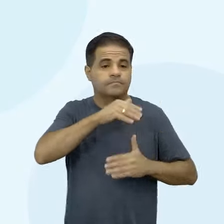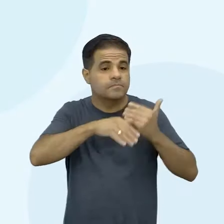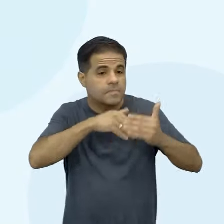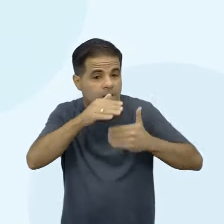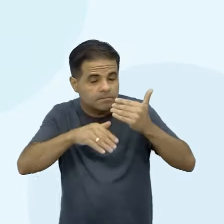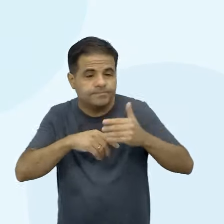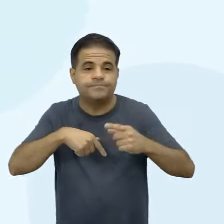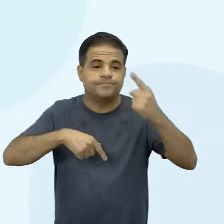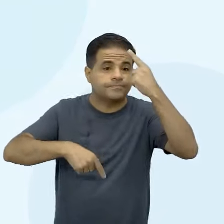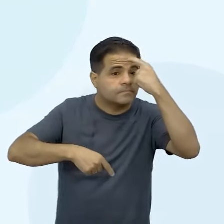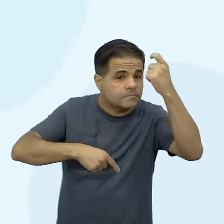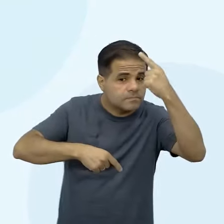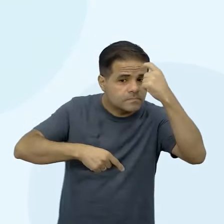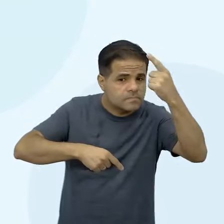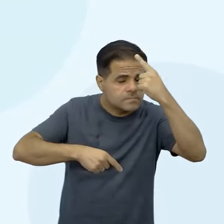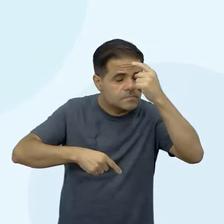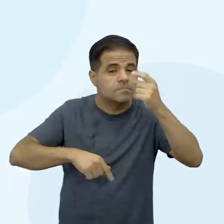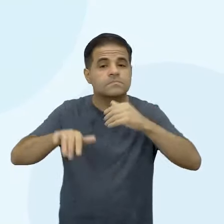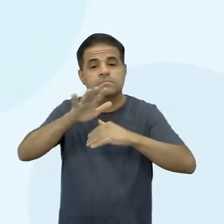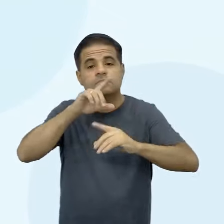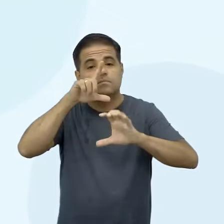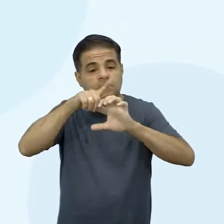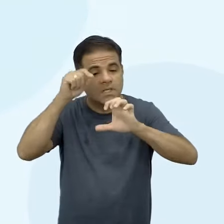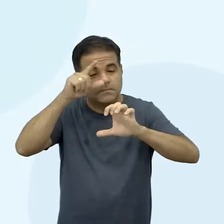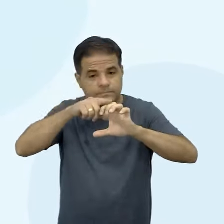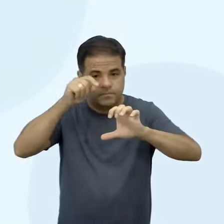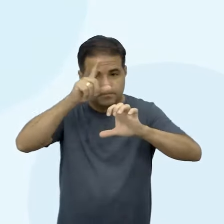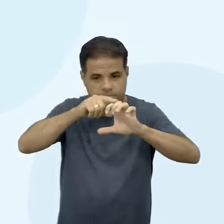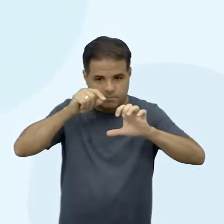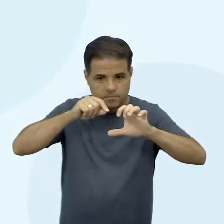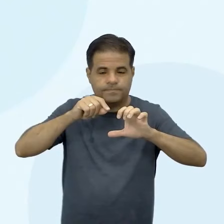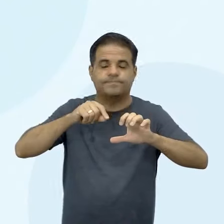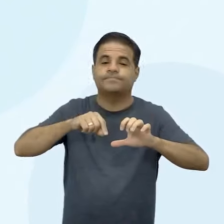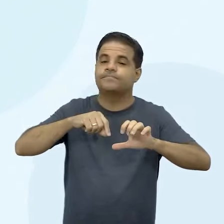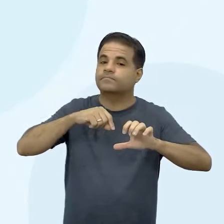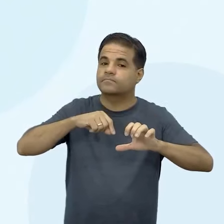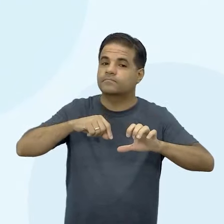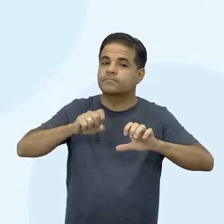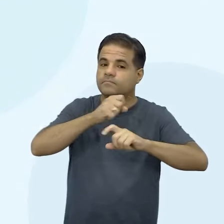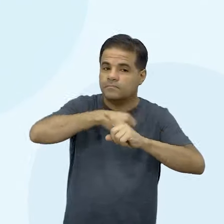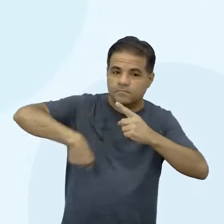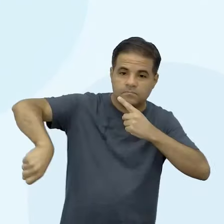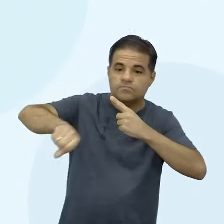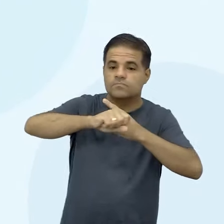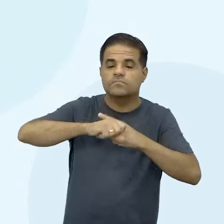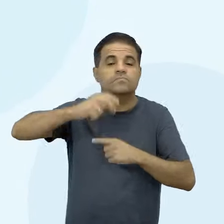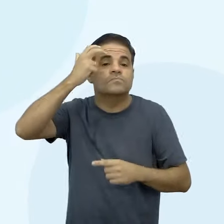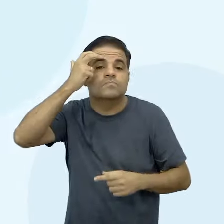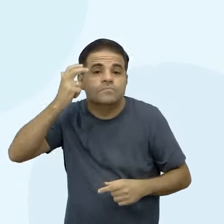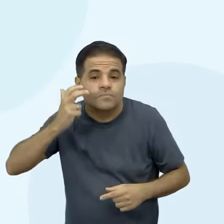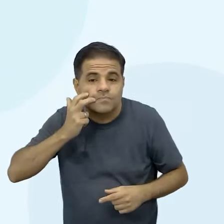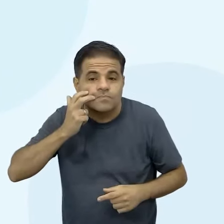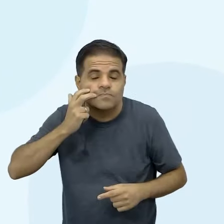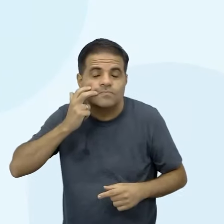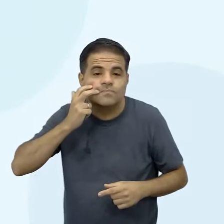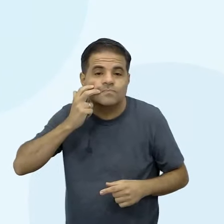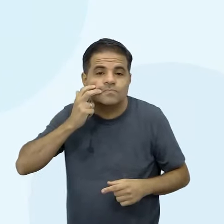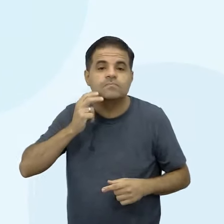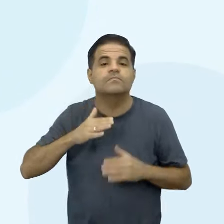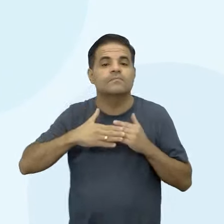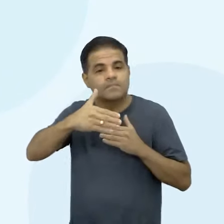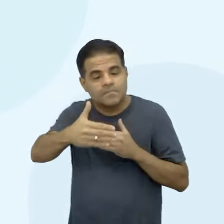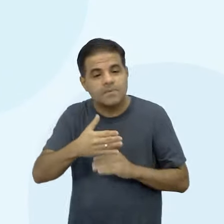processos criativos, empreendedorismo, mediação e intervenção sociocultural. Então, esses símbolos, eles vão